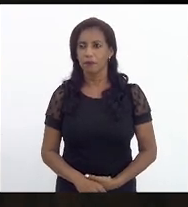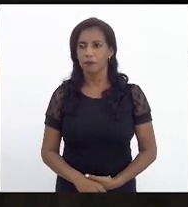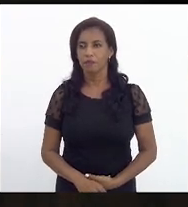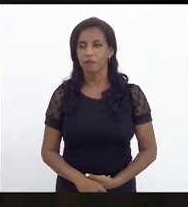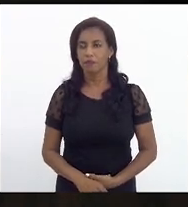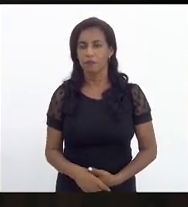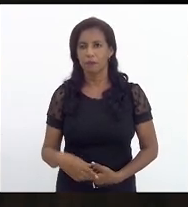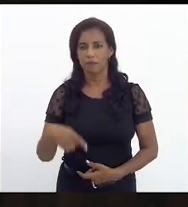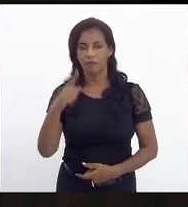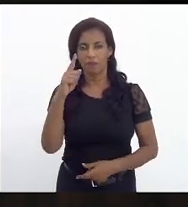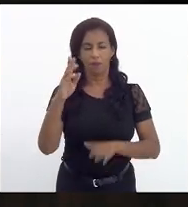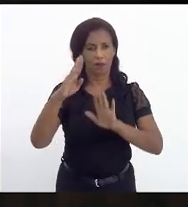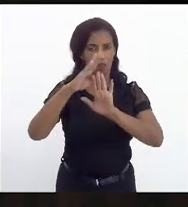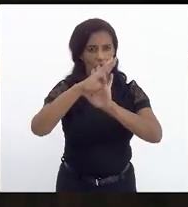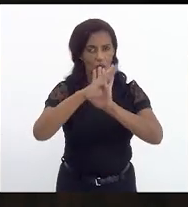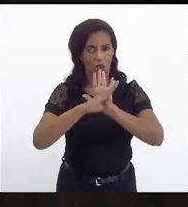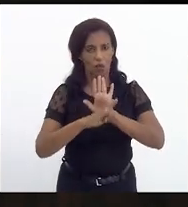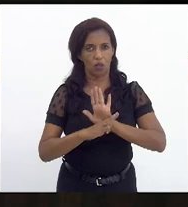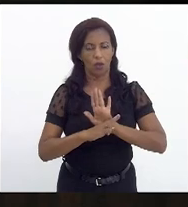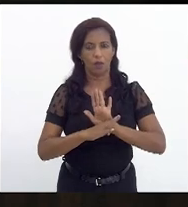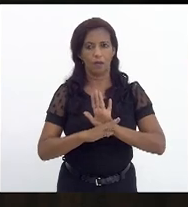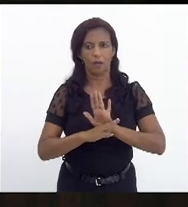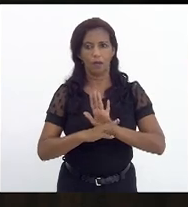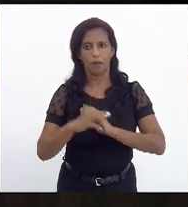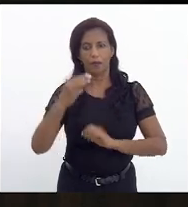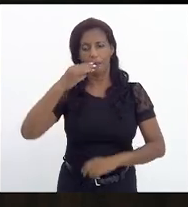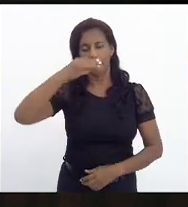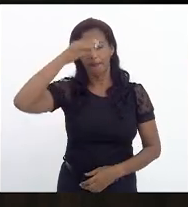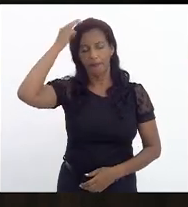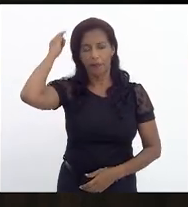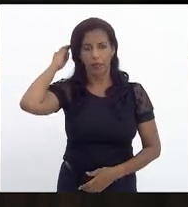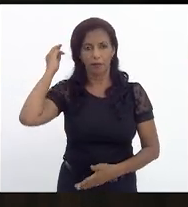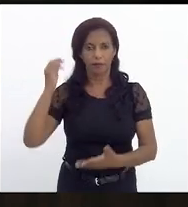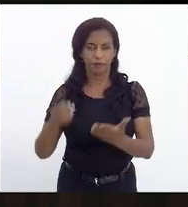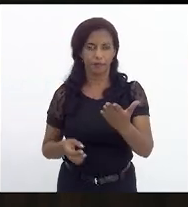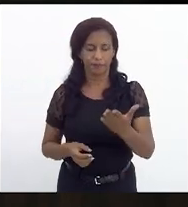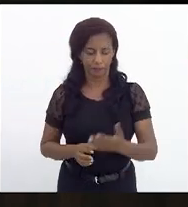Questão de ordem, deputado Márcio Pacheco.